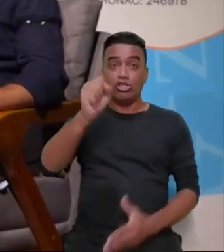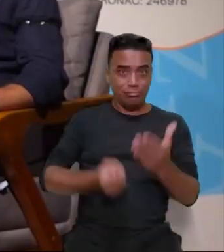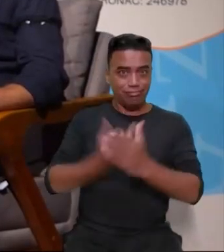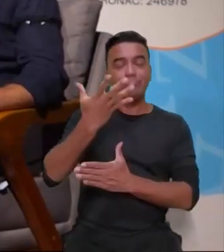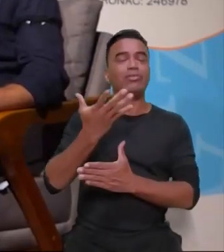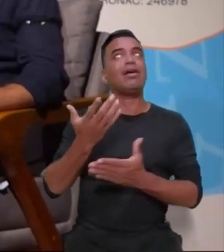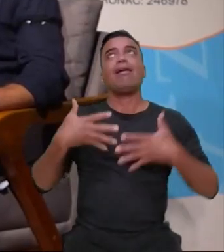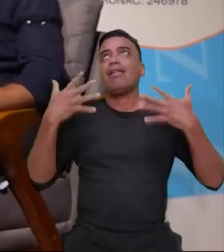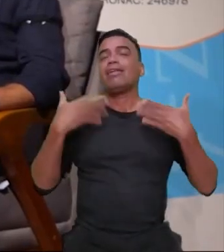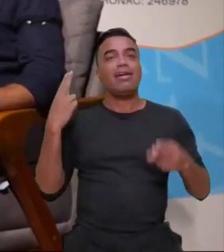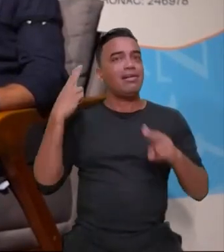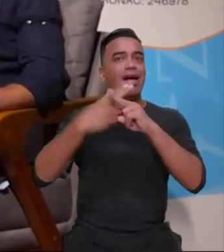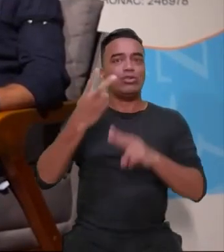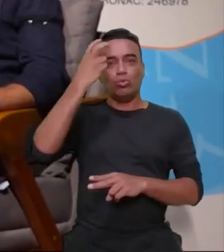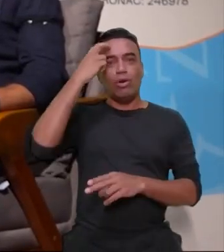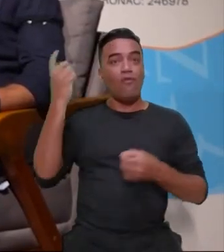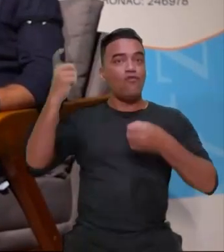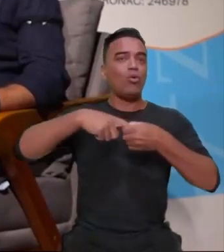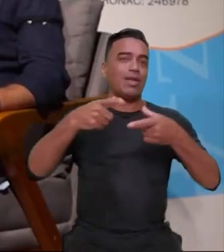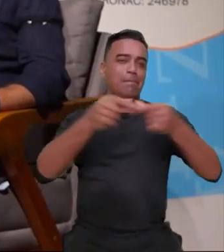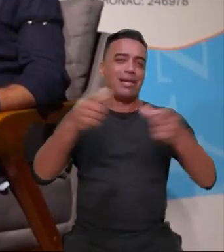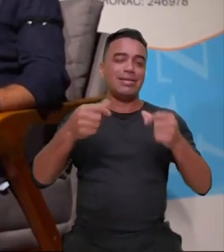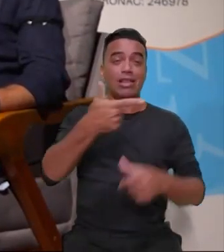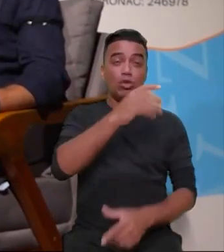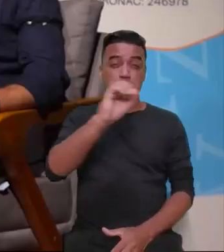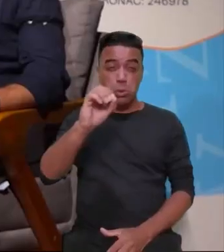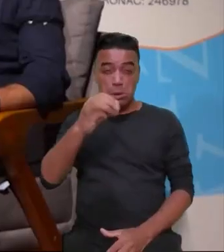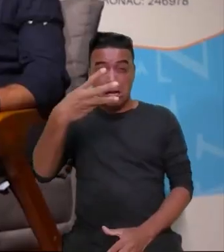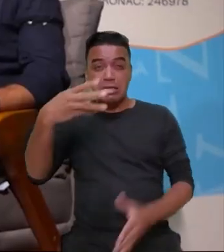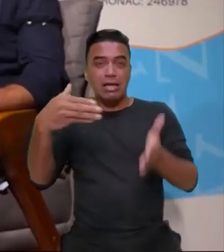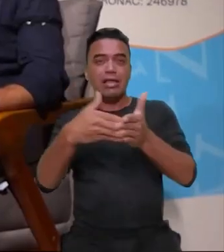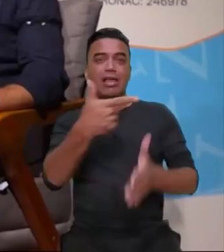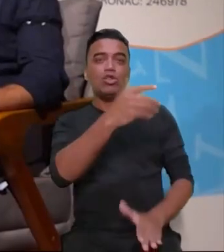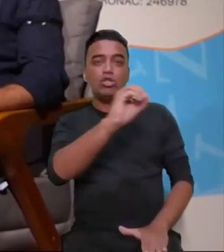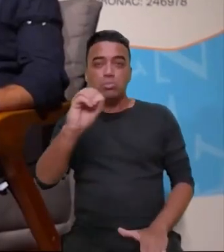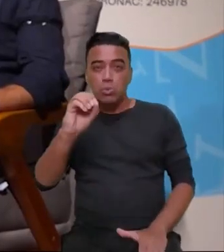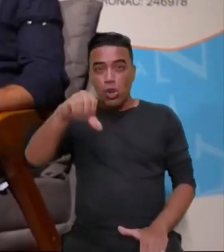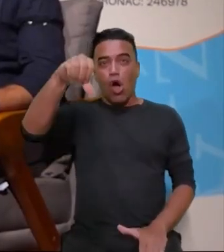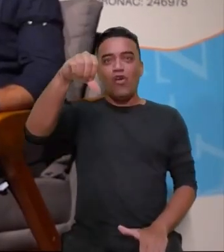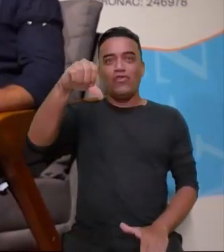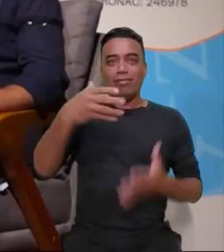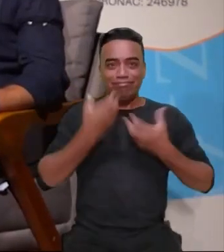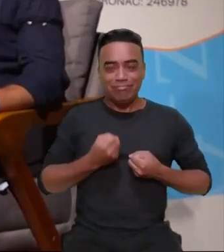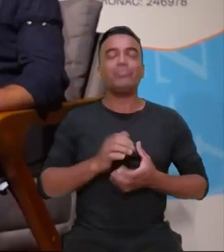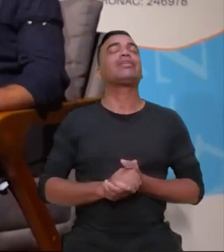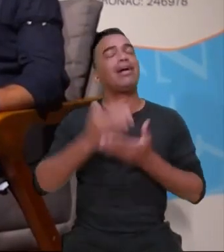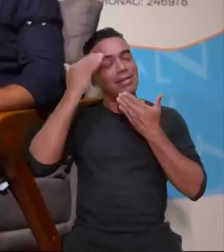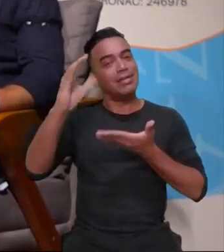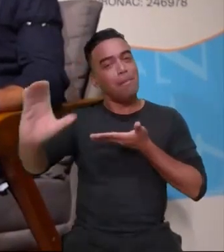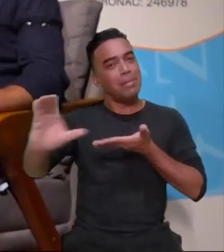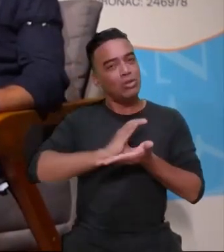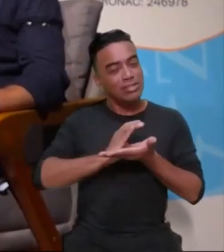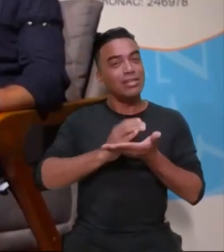sentidos. E ao lado direito estão as logomarcas das marcas patrocinadoras do evento. A 2009. Agradecemos ao patrocínio da